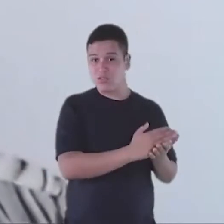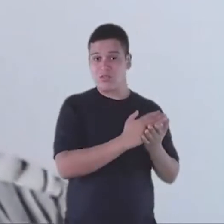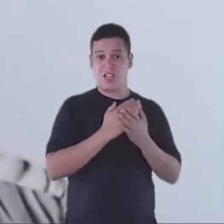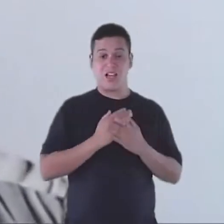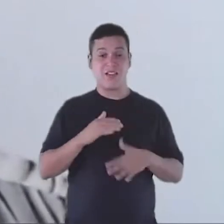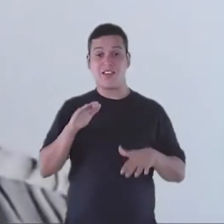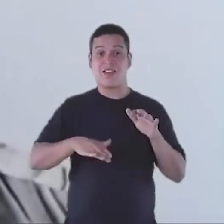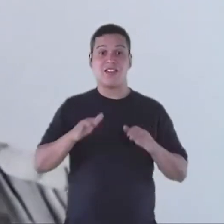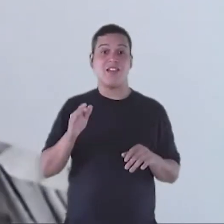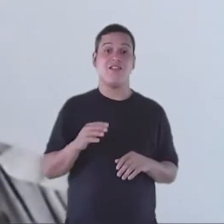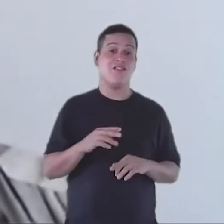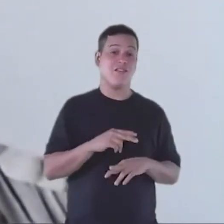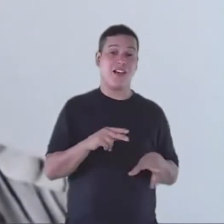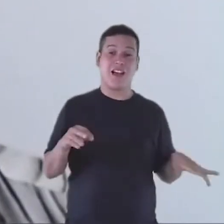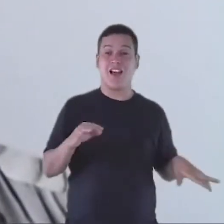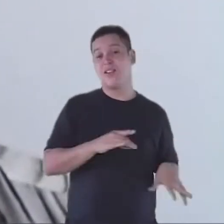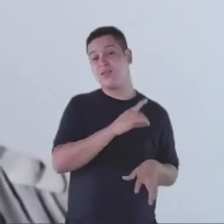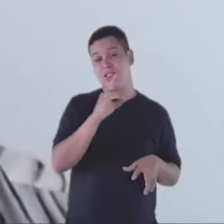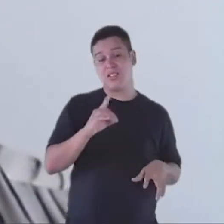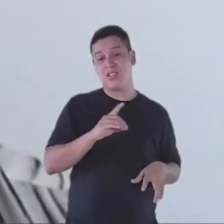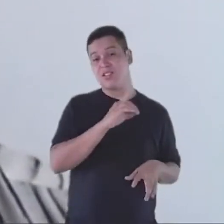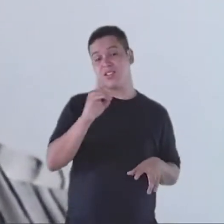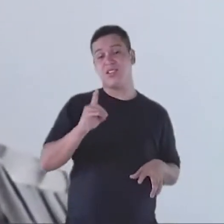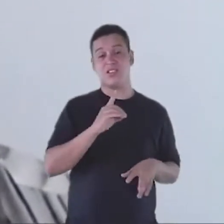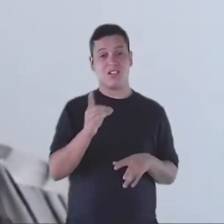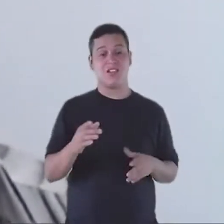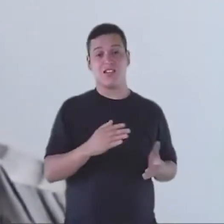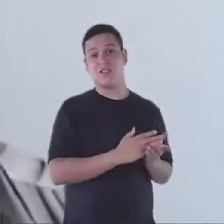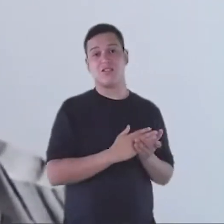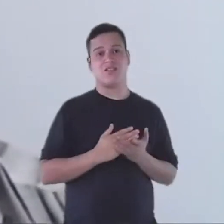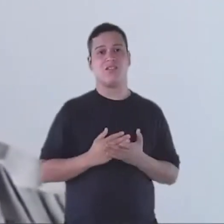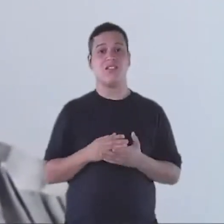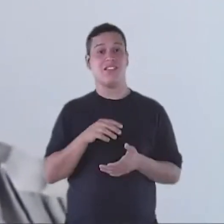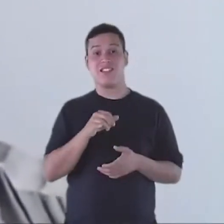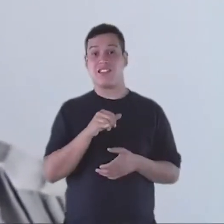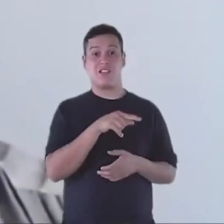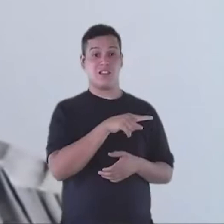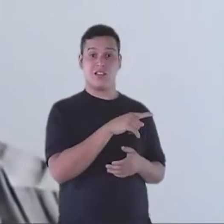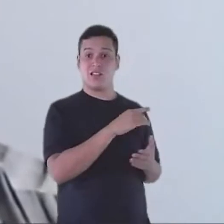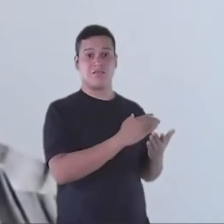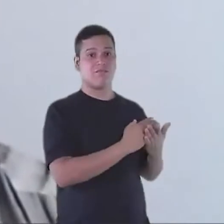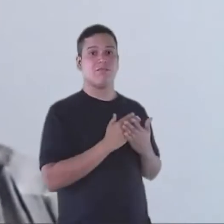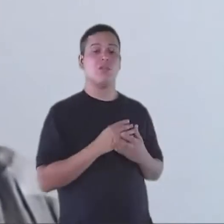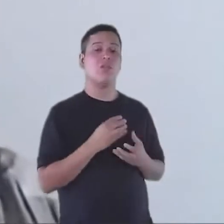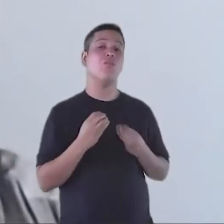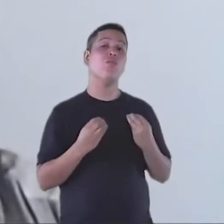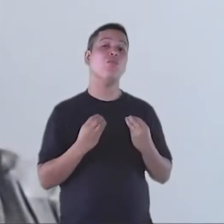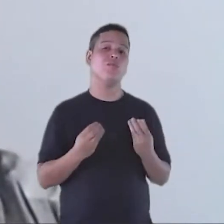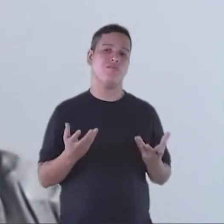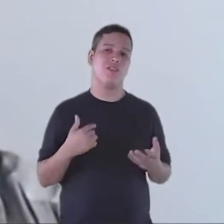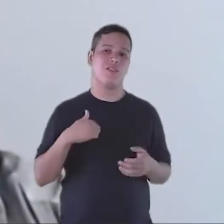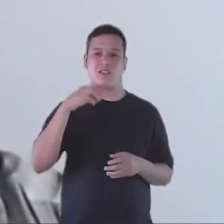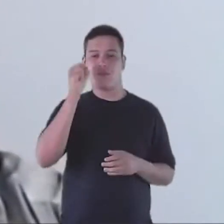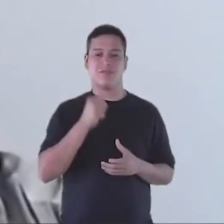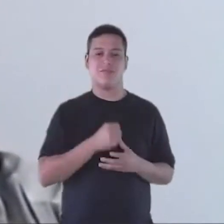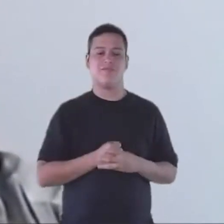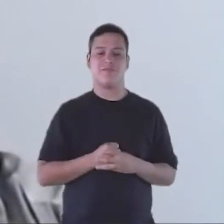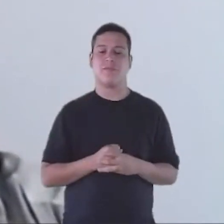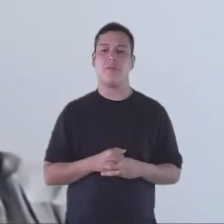para mostrar um outro jeito mais lúdico de entender a